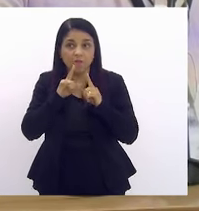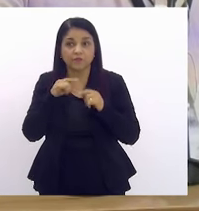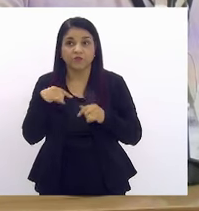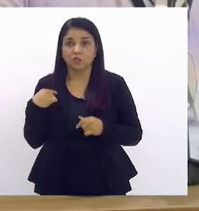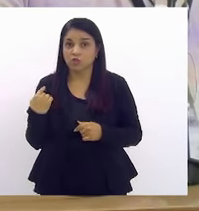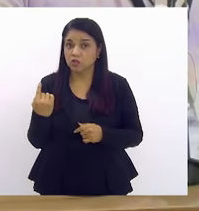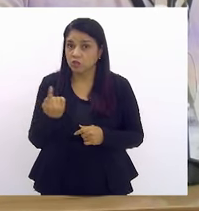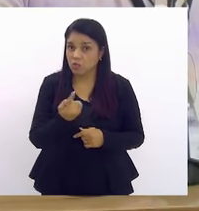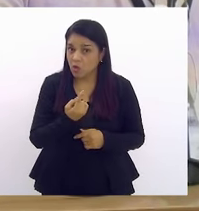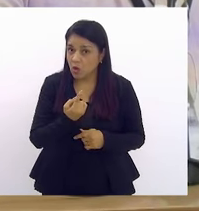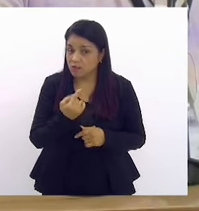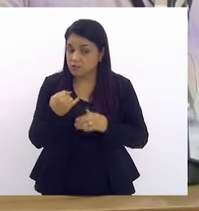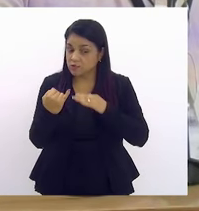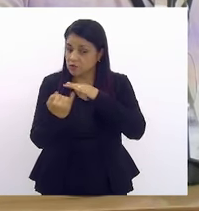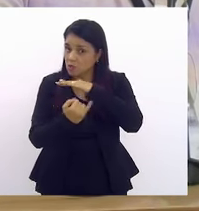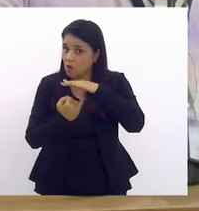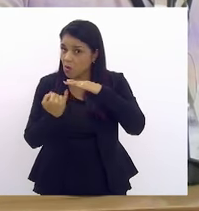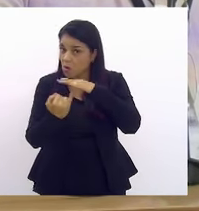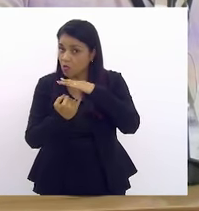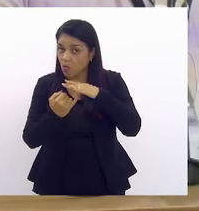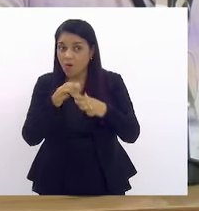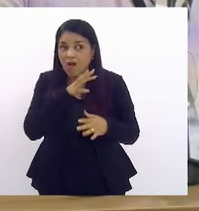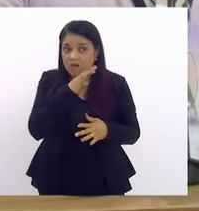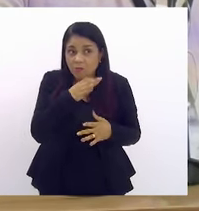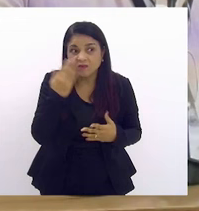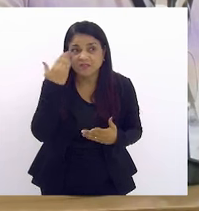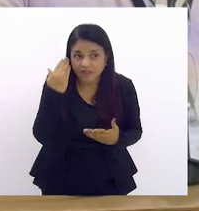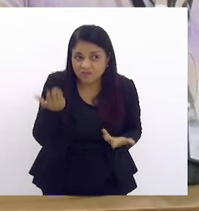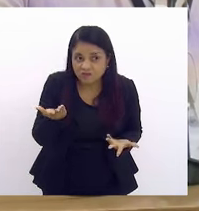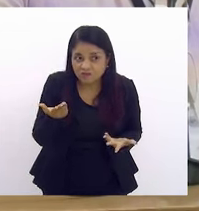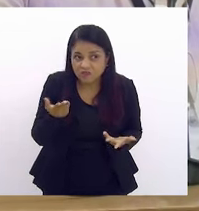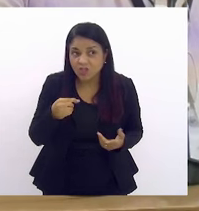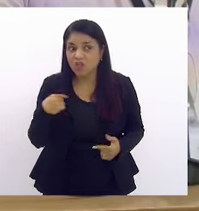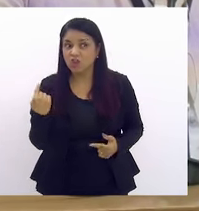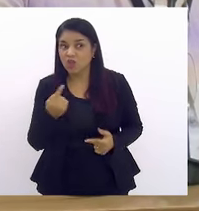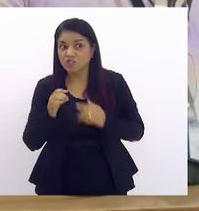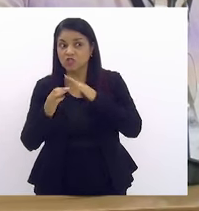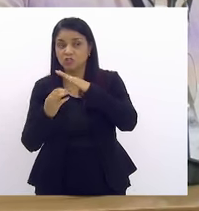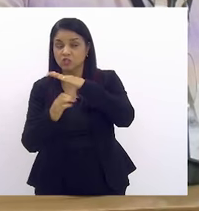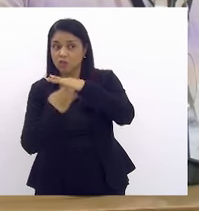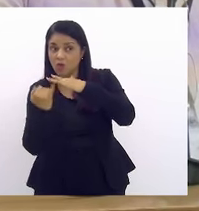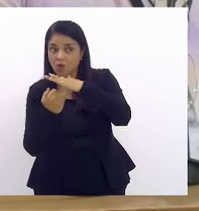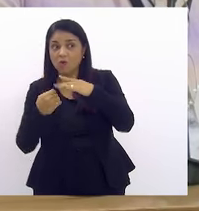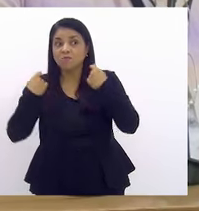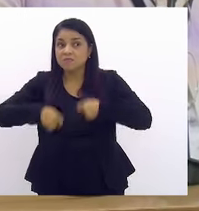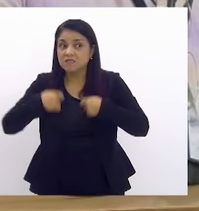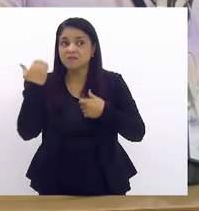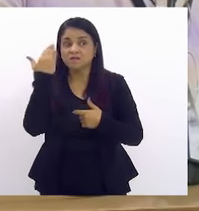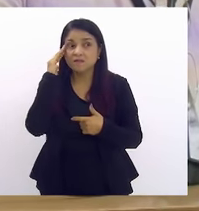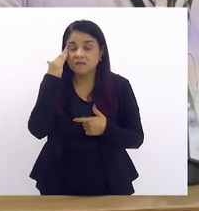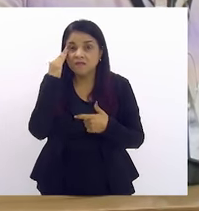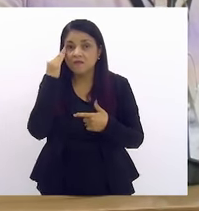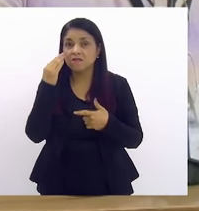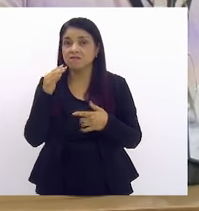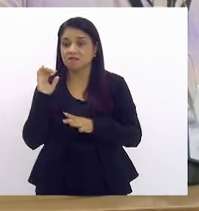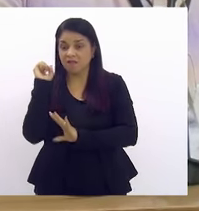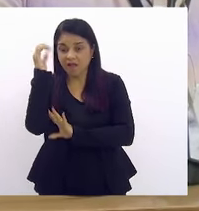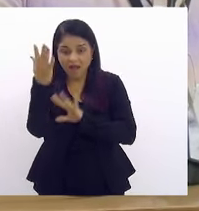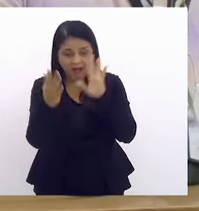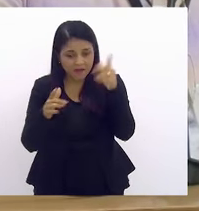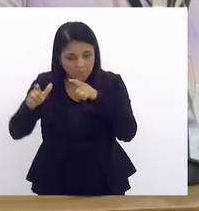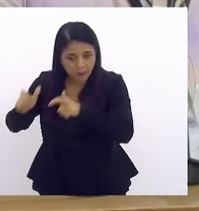Nós órgãos. Como é que o animal vai entender? Nós órgãos. Tem que entender. A gente tem tanta área de preservação que pode